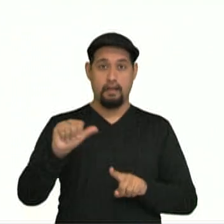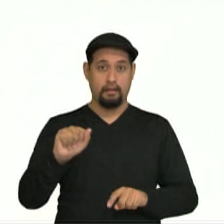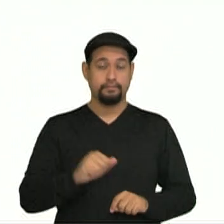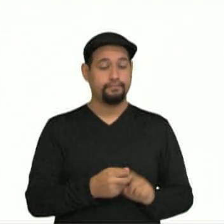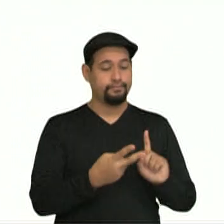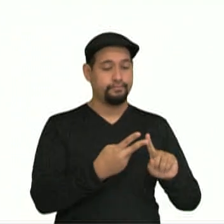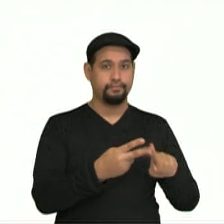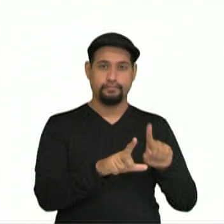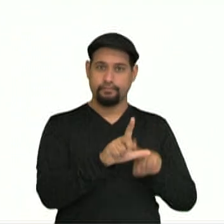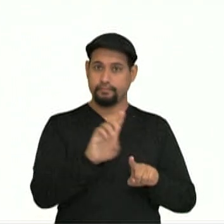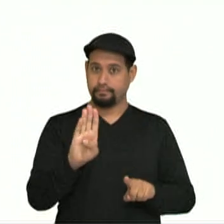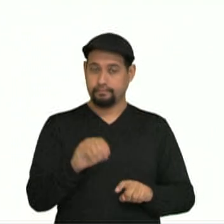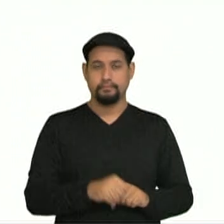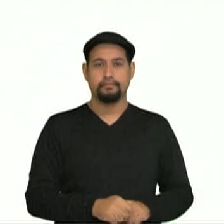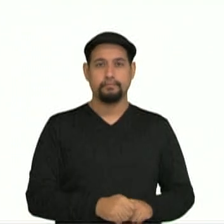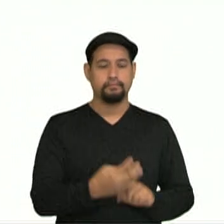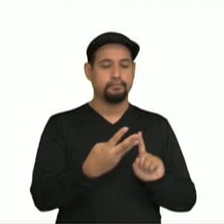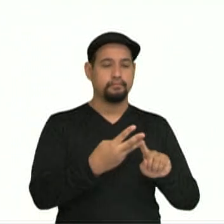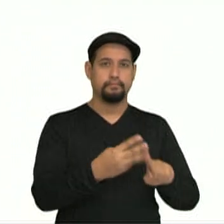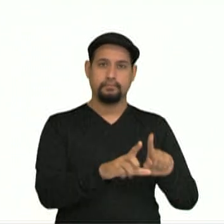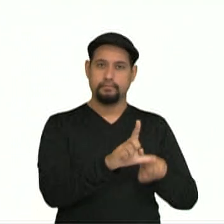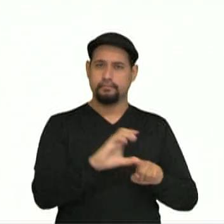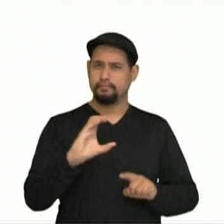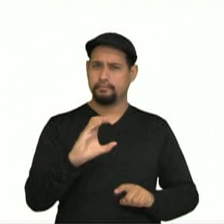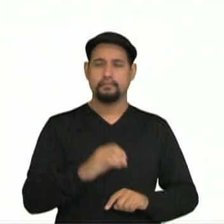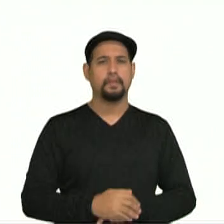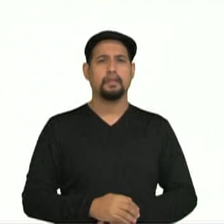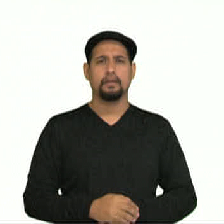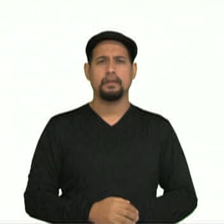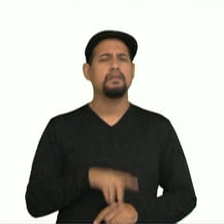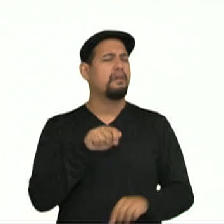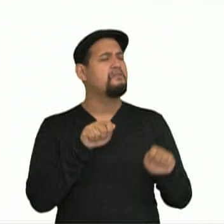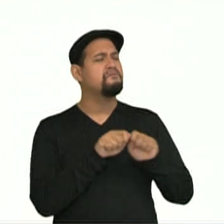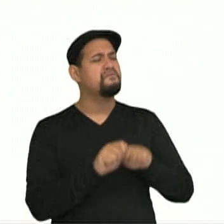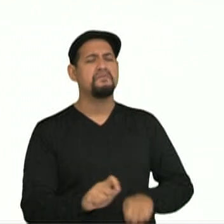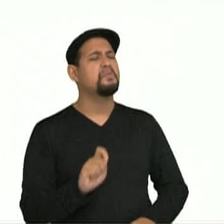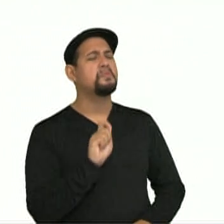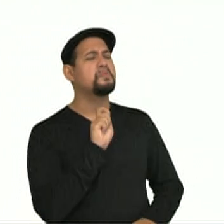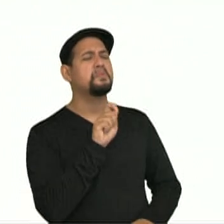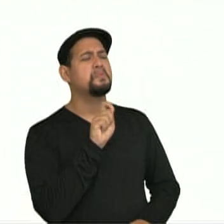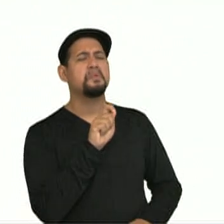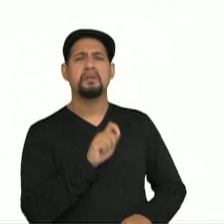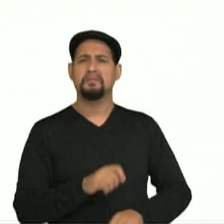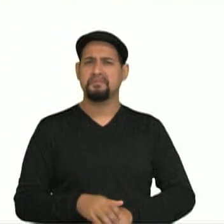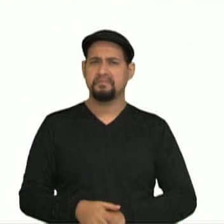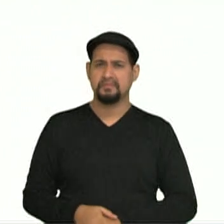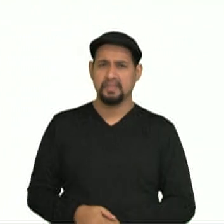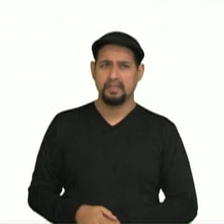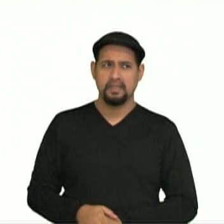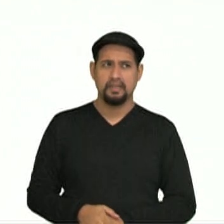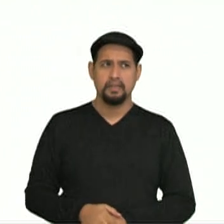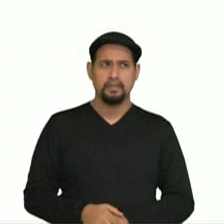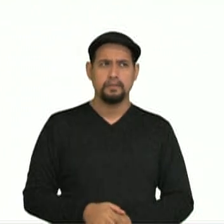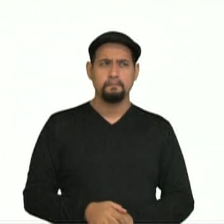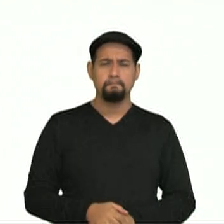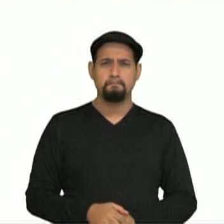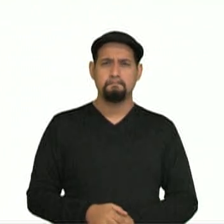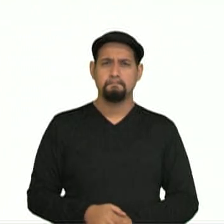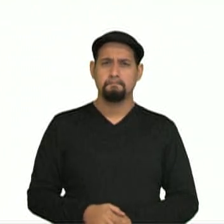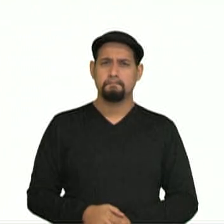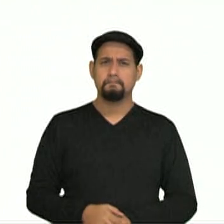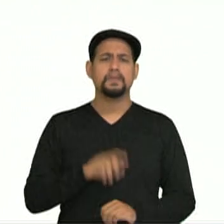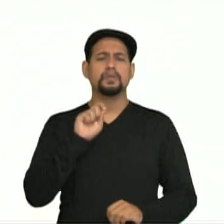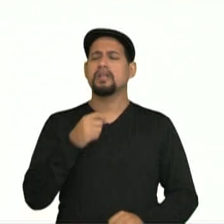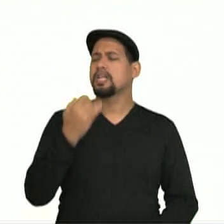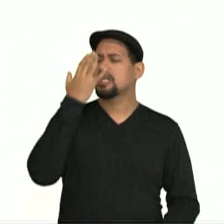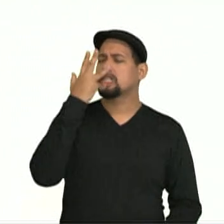letter B, e a terceira imagem, letter C. What's she doing? O que ela está fazendo nessa primeira imagem? What are the kids doing? O que